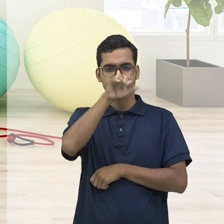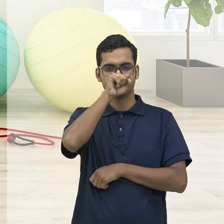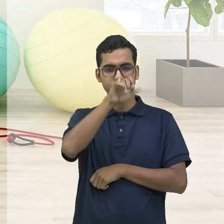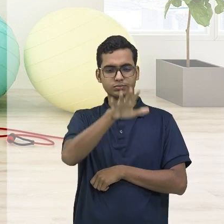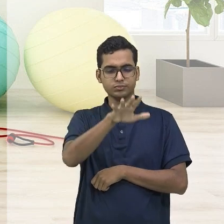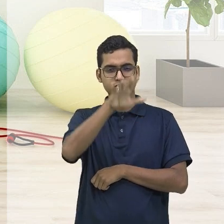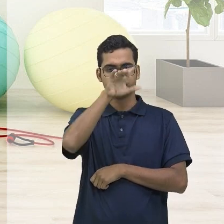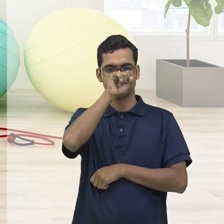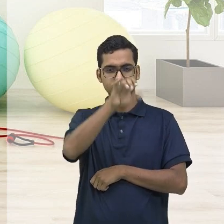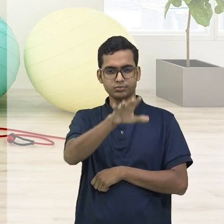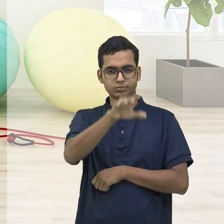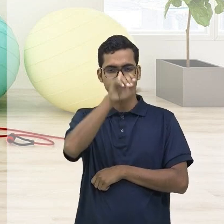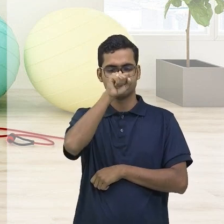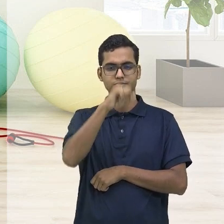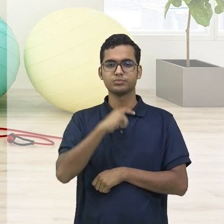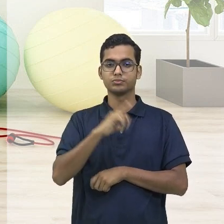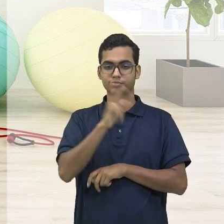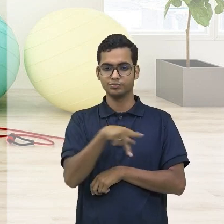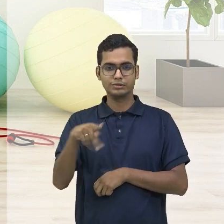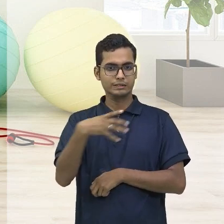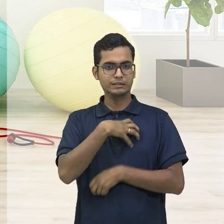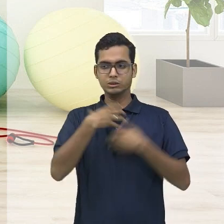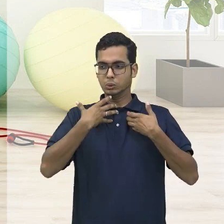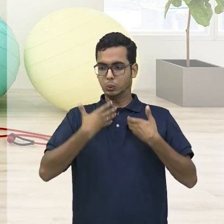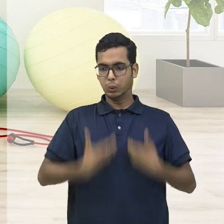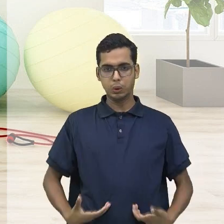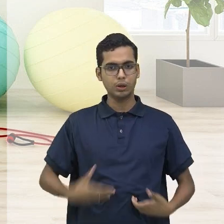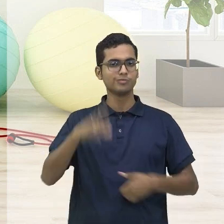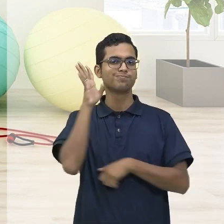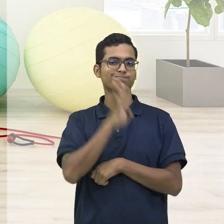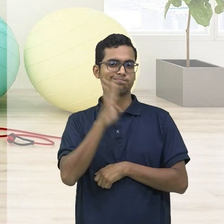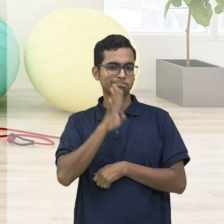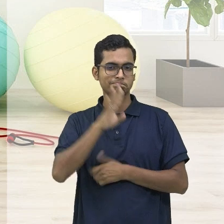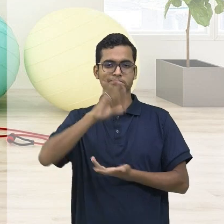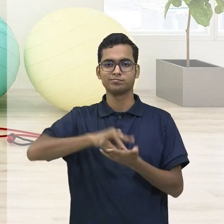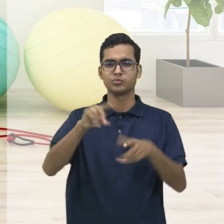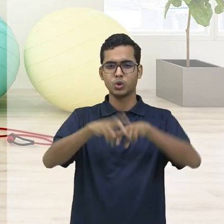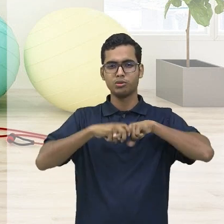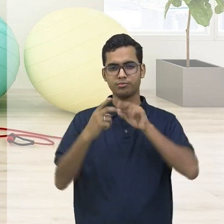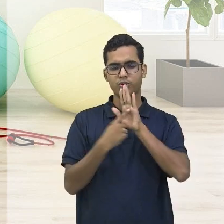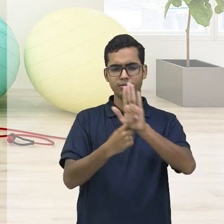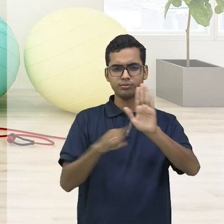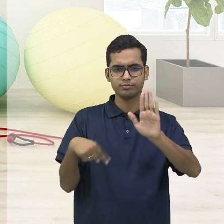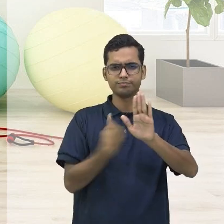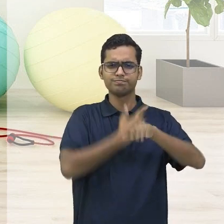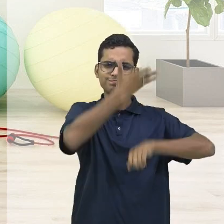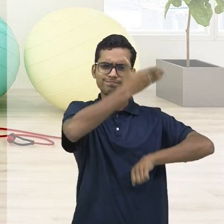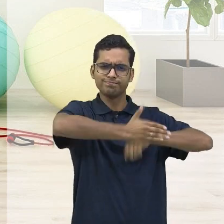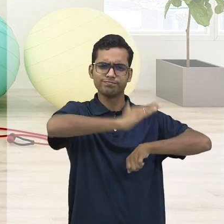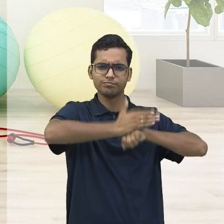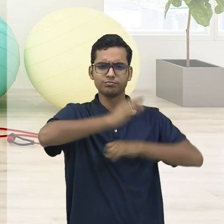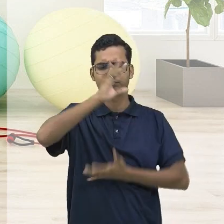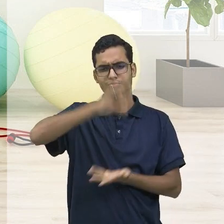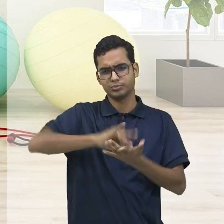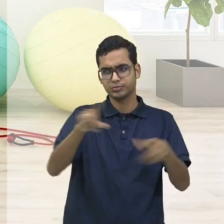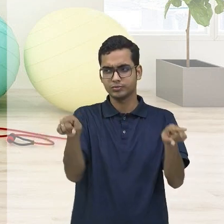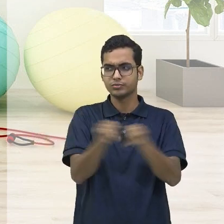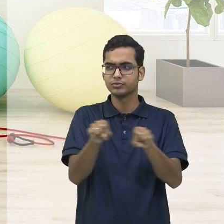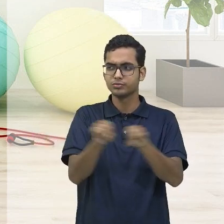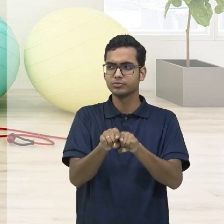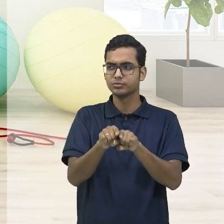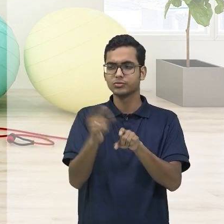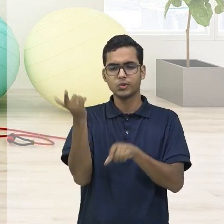cansada, viu? Isso é bem legal, porque a gente mostra pra gente que realmente o exercício, né, tá fazendo